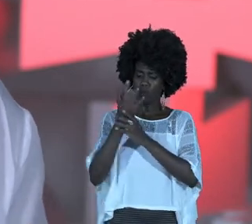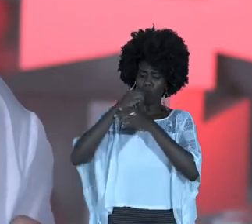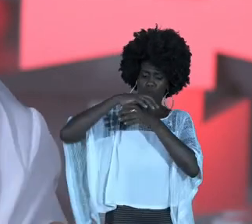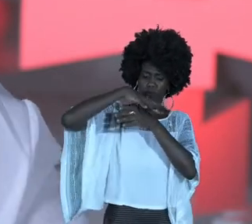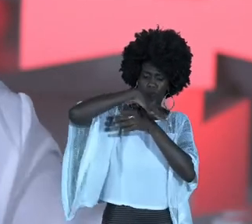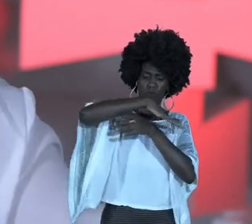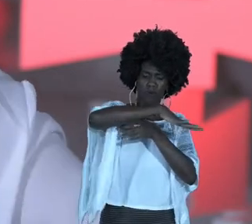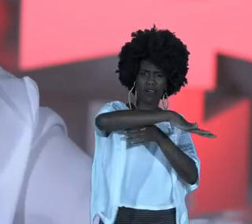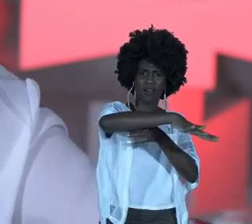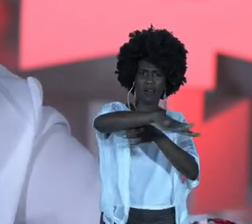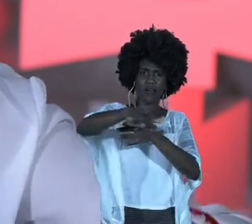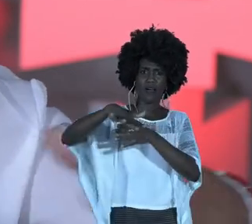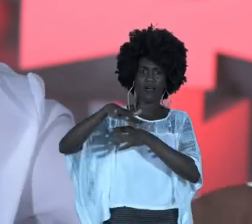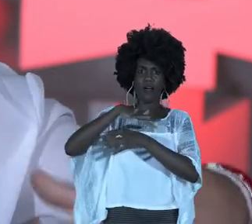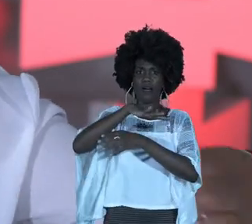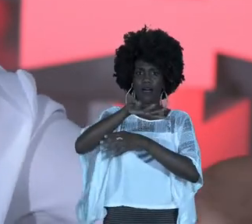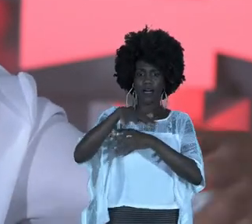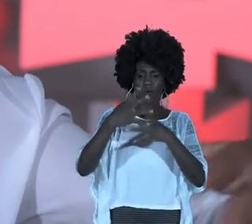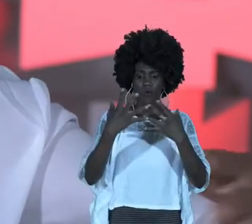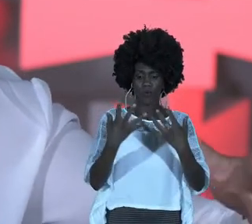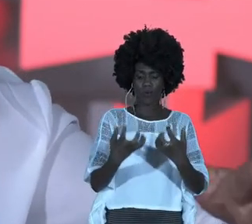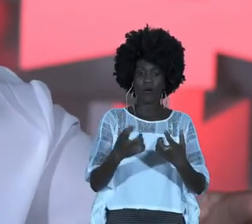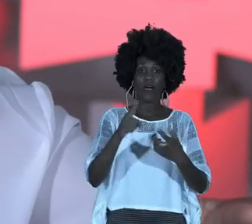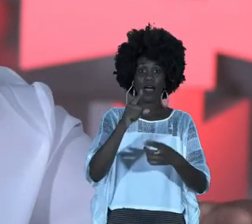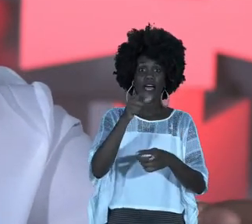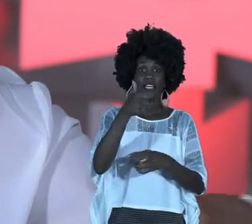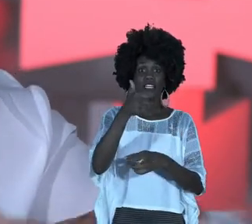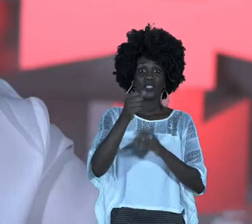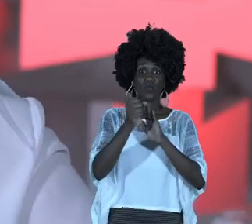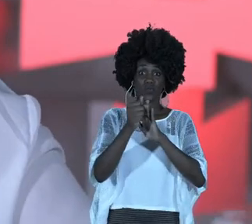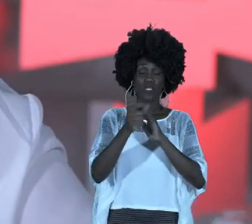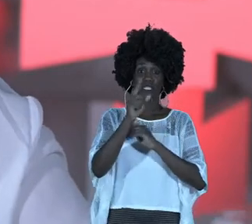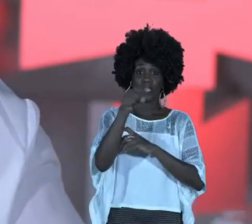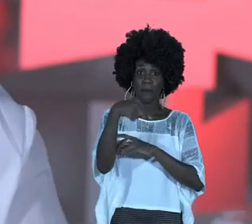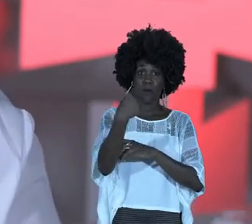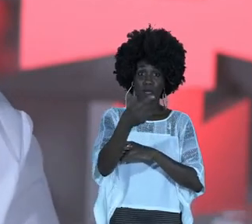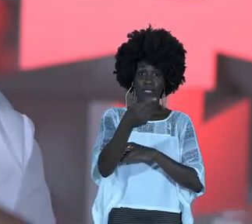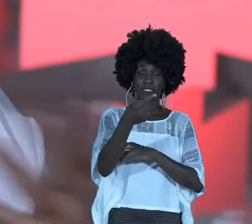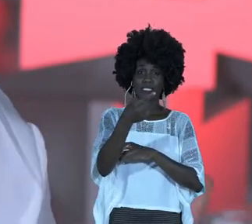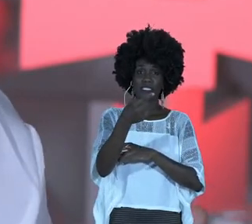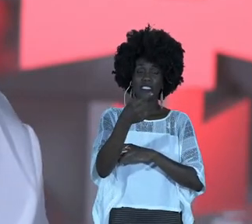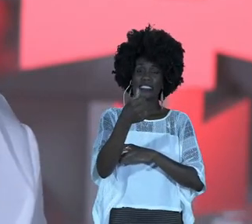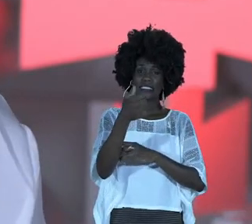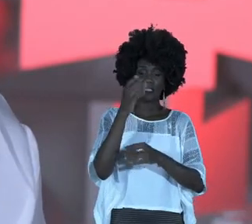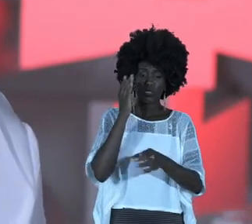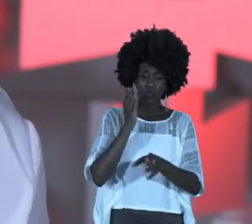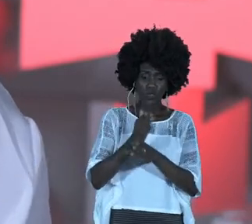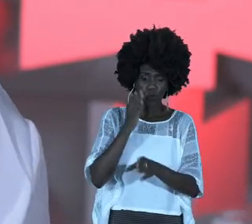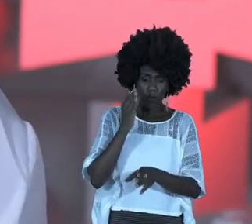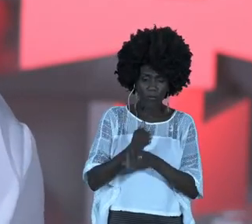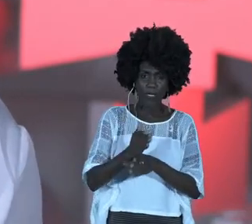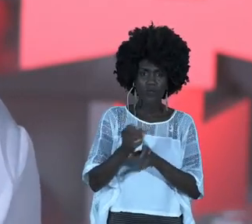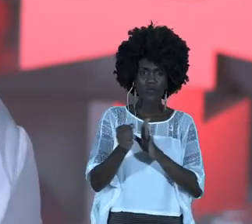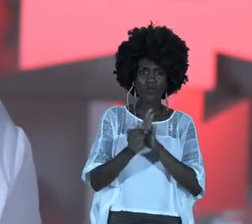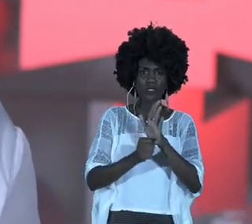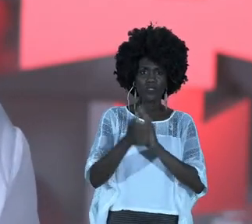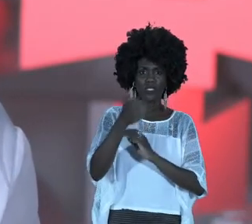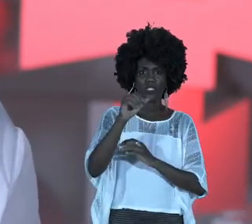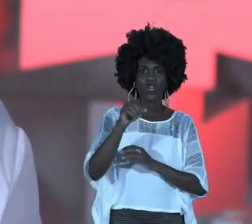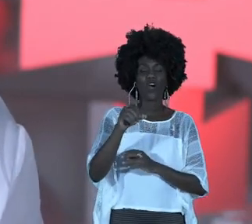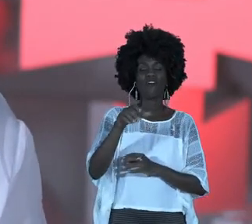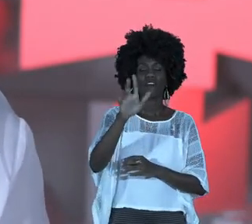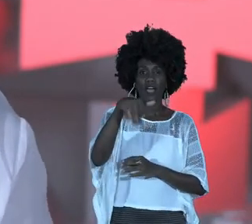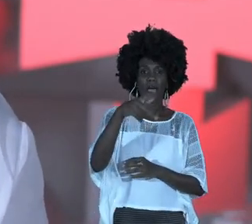O local onde ela estava, debaixo da terra, debaixo do mato, foi descoberto. E quando fizeram as escavações, aparece